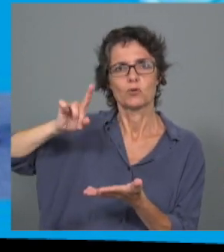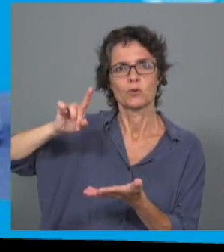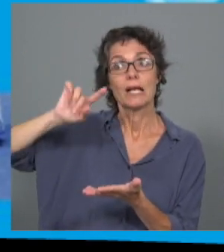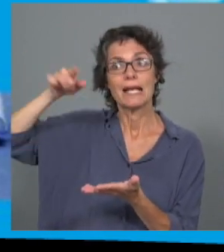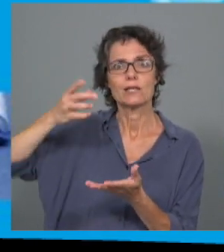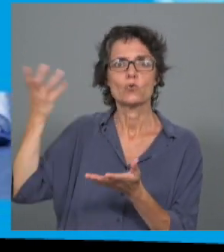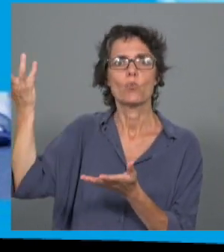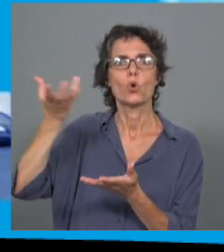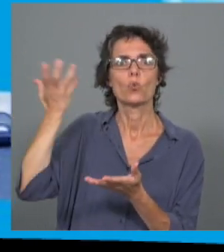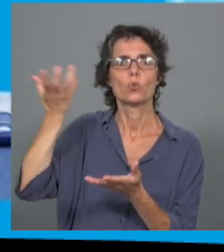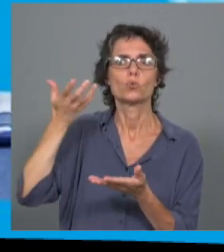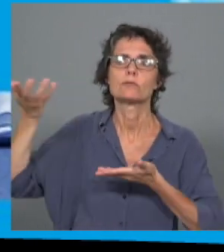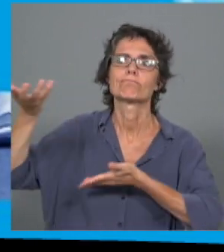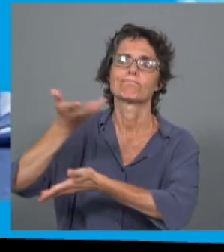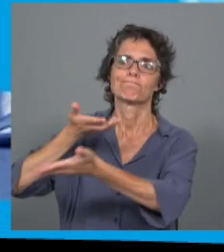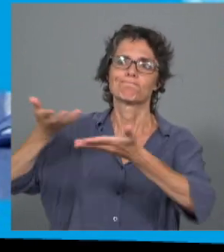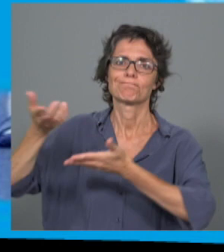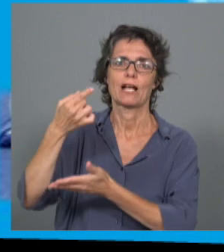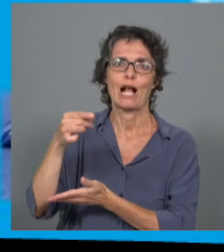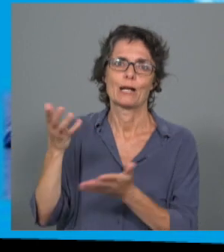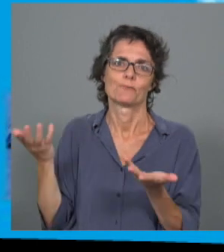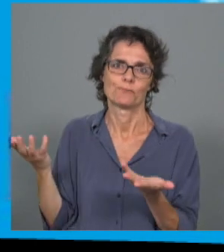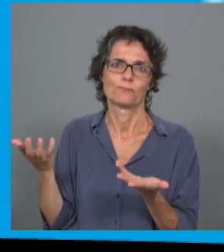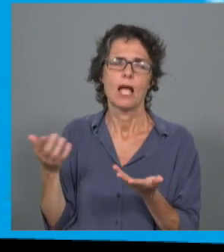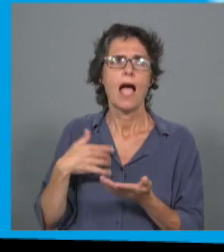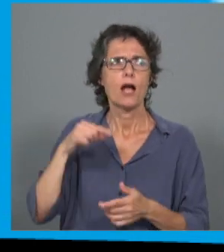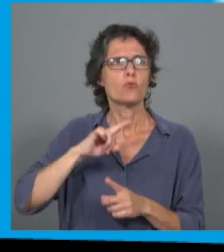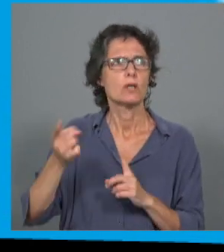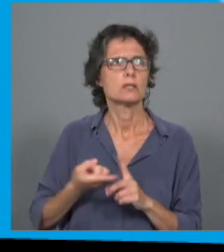enriquecimento. Este ano, por exemplo, creio que só não tínhamos